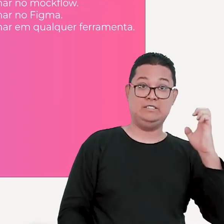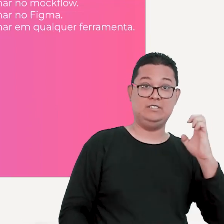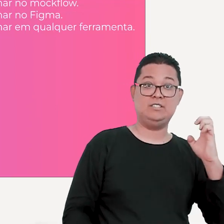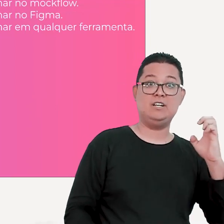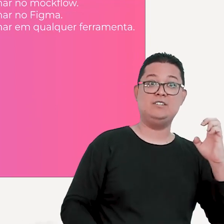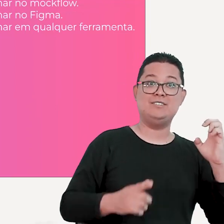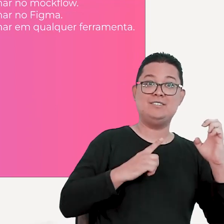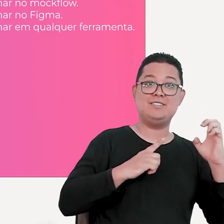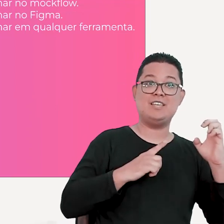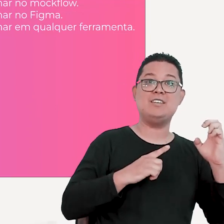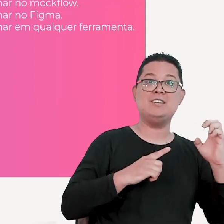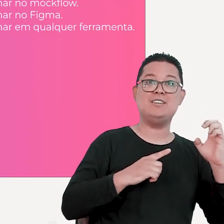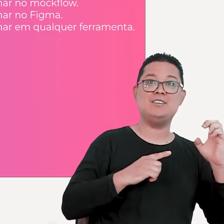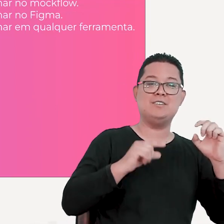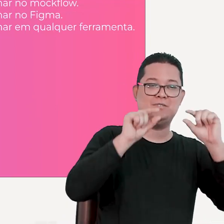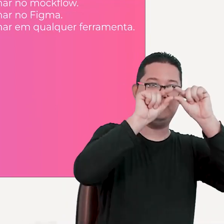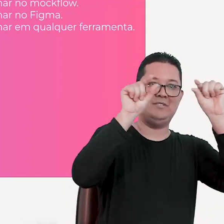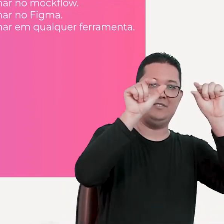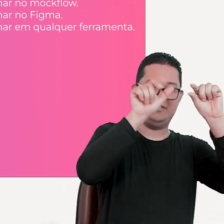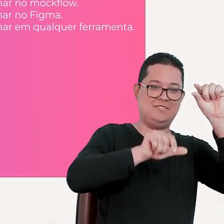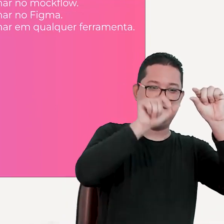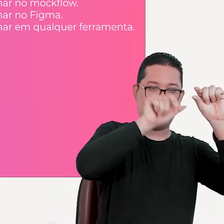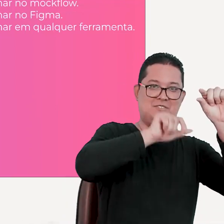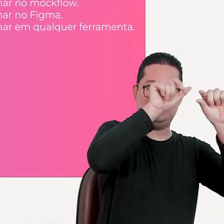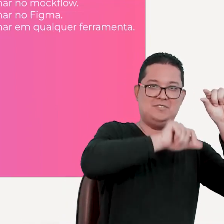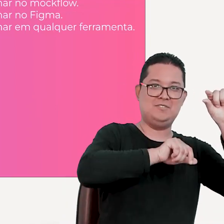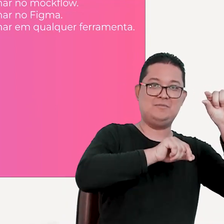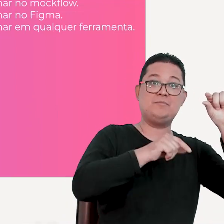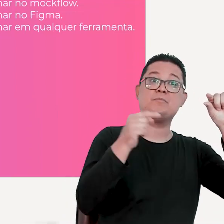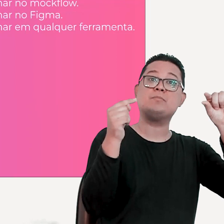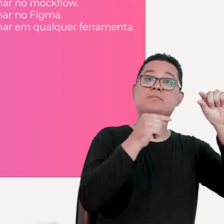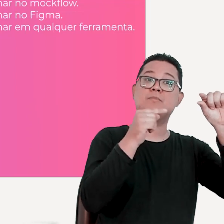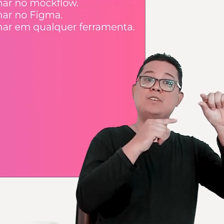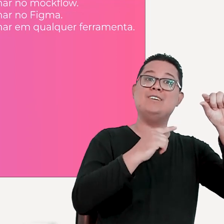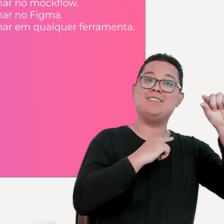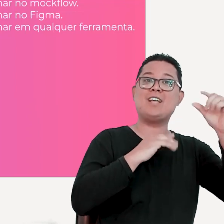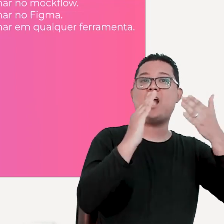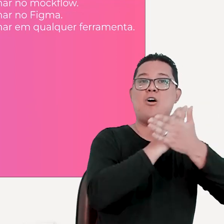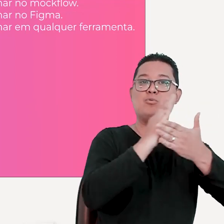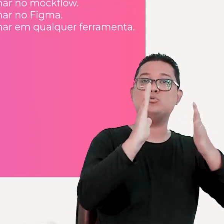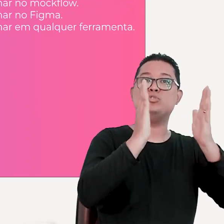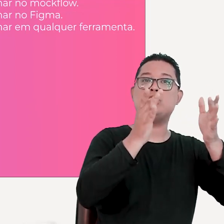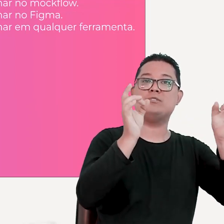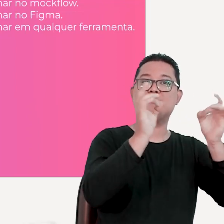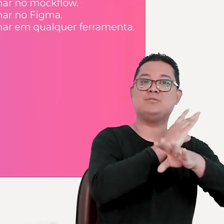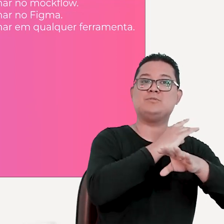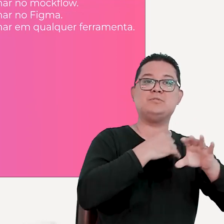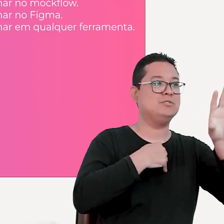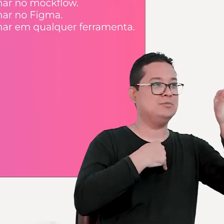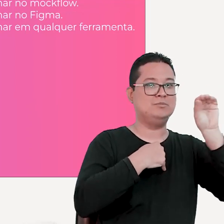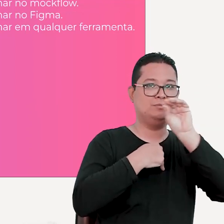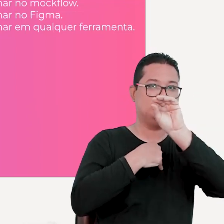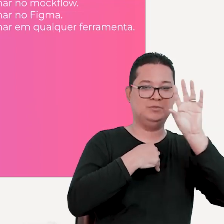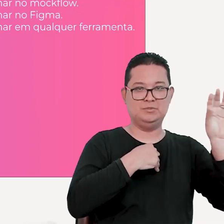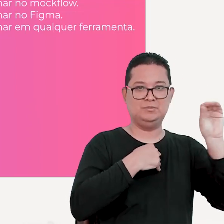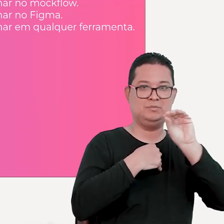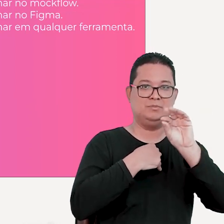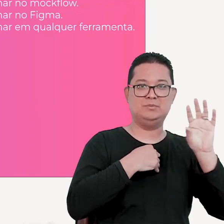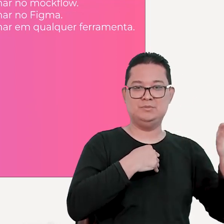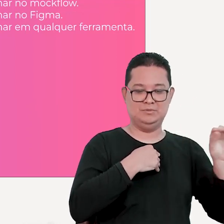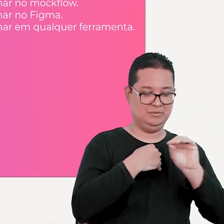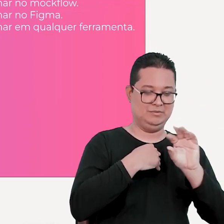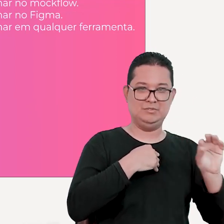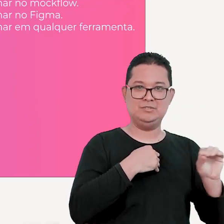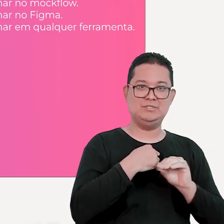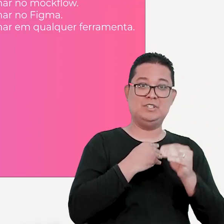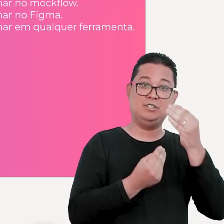gente tem o menu da ferramenta. Nesse menu, ele já tem os elementos prontos. Então, aqui